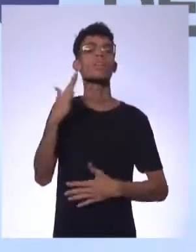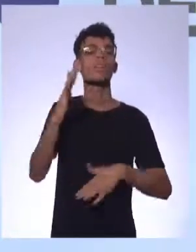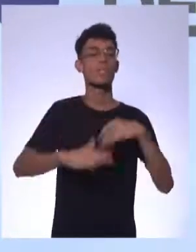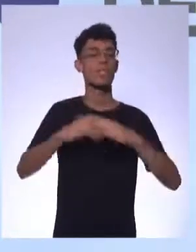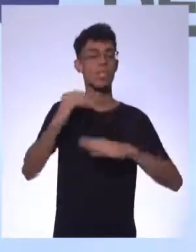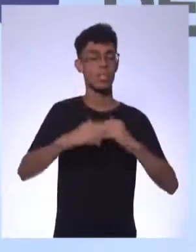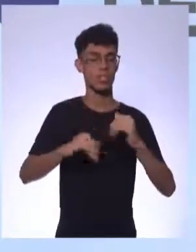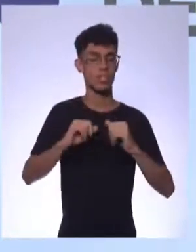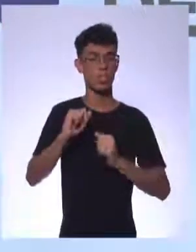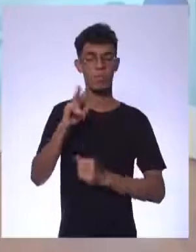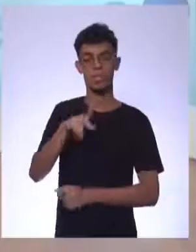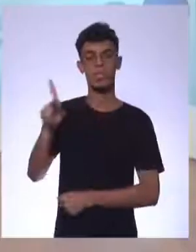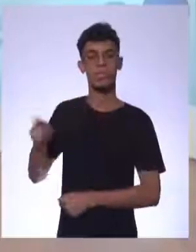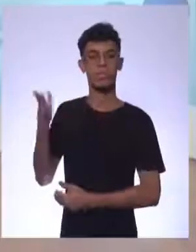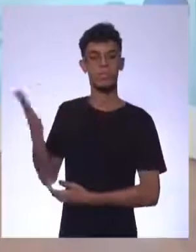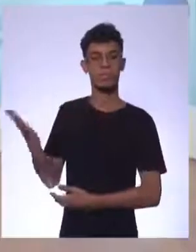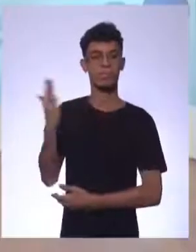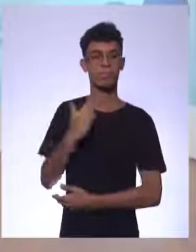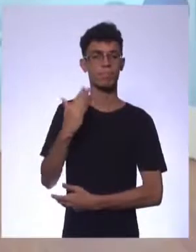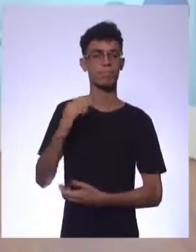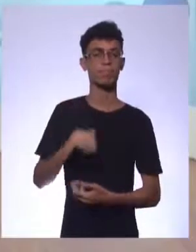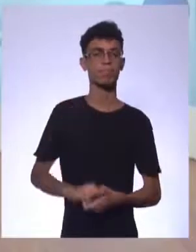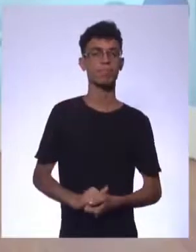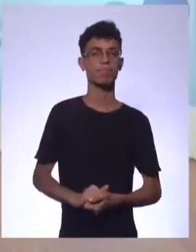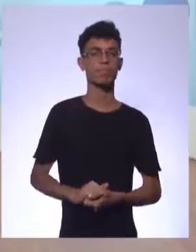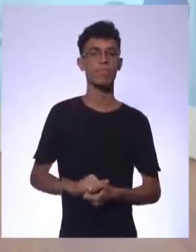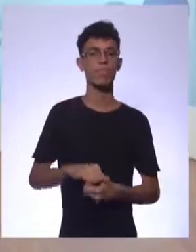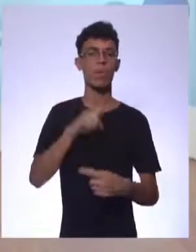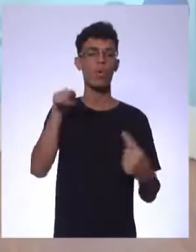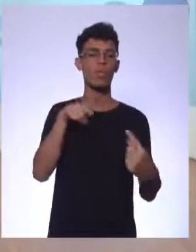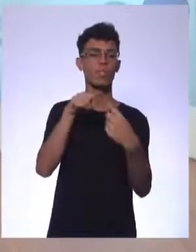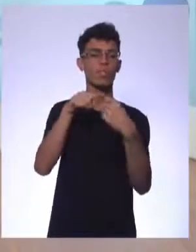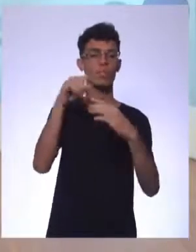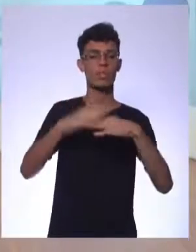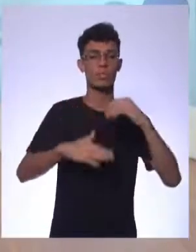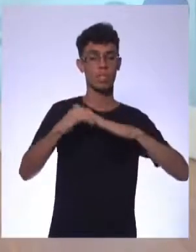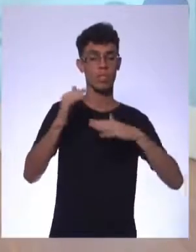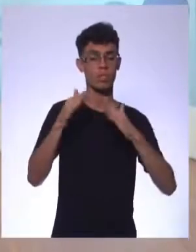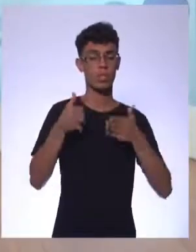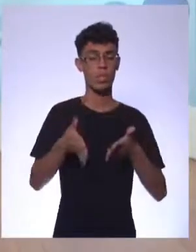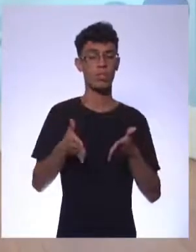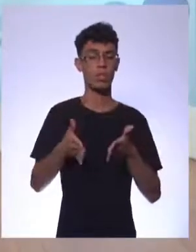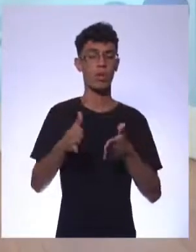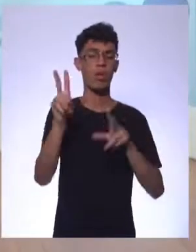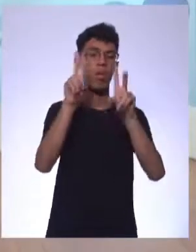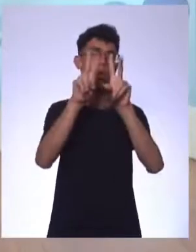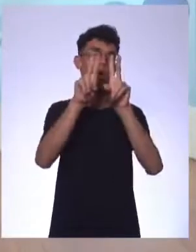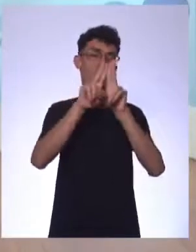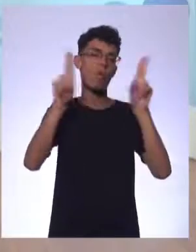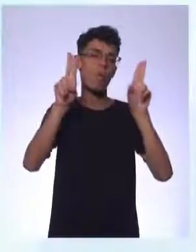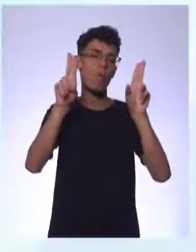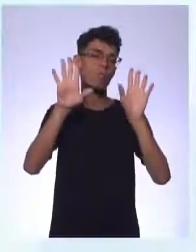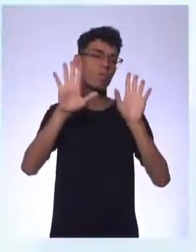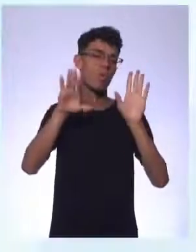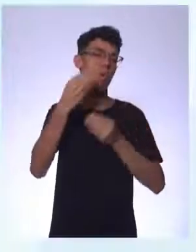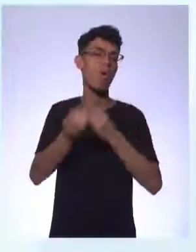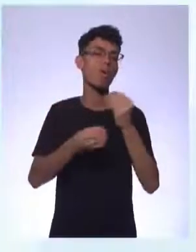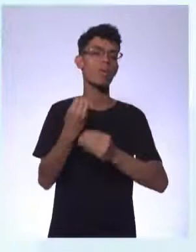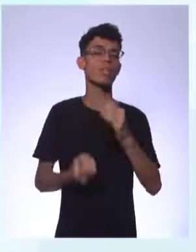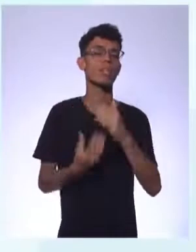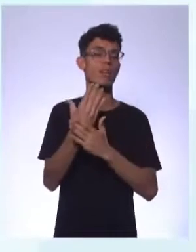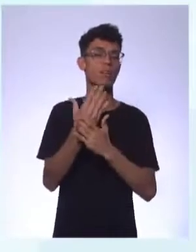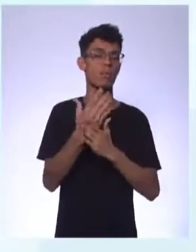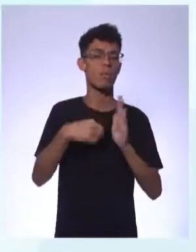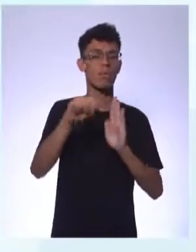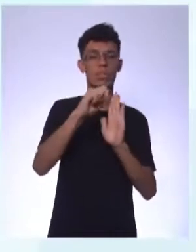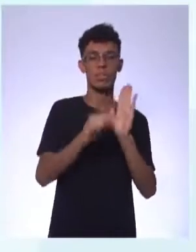nossa aula. Professora Tayana, por favor. Então, vamos lá, né, aos objetivos, as habilidades dessa aula, e o nome já diz, como elaborar um artigo de opinião. Se